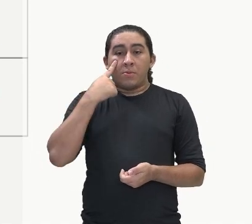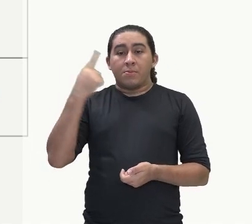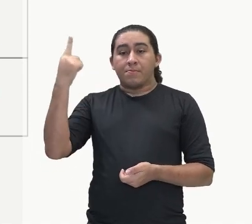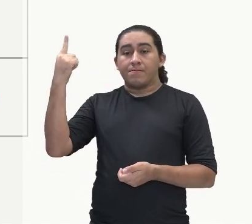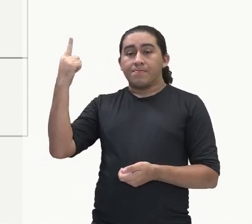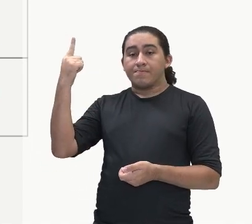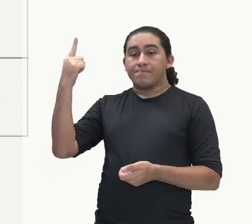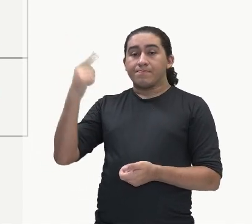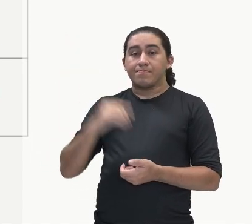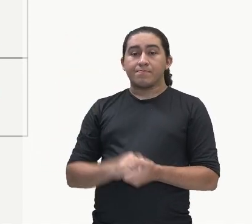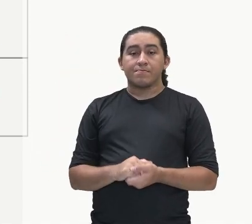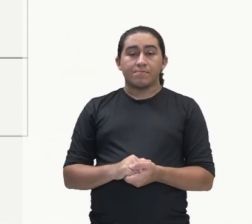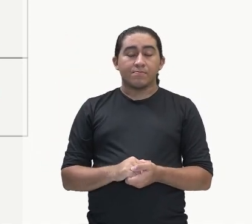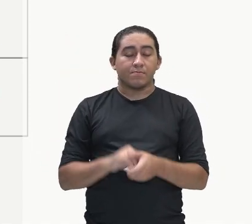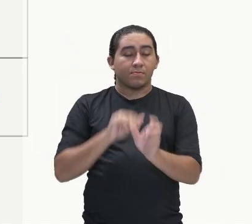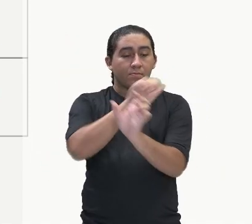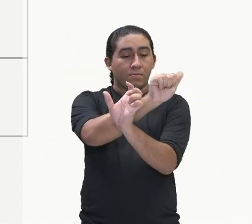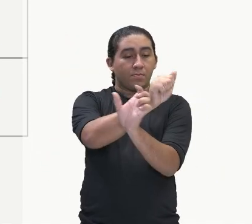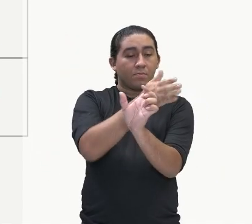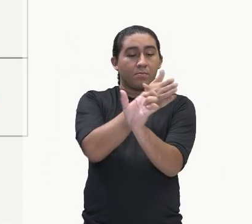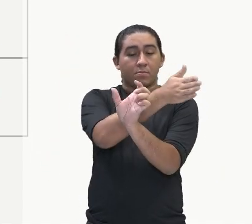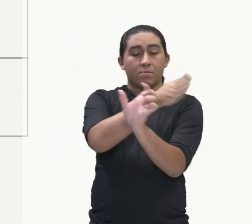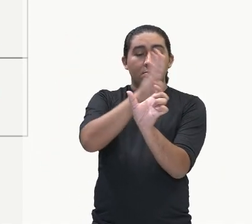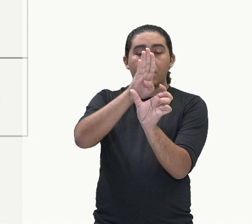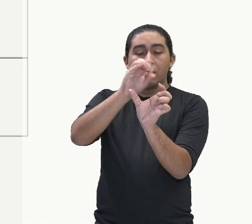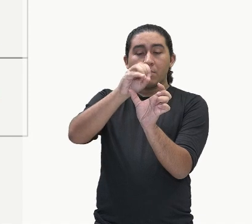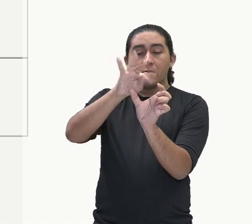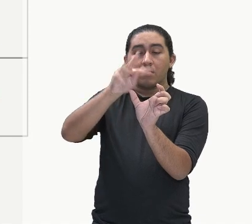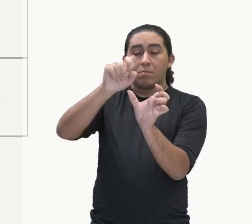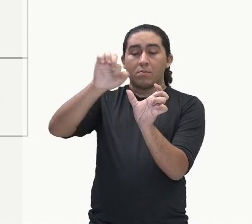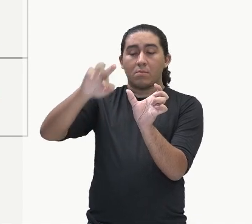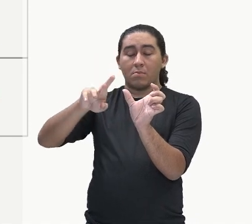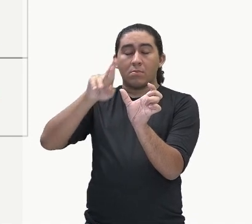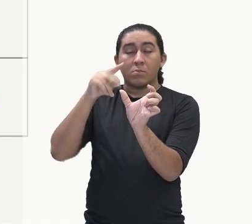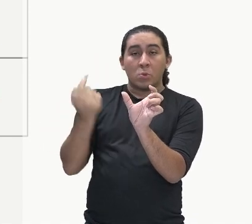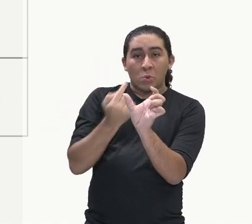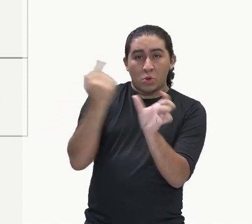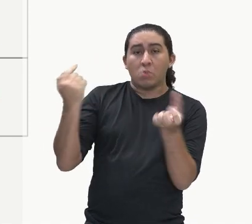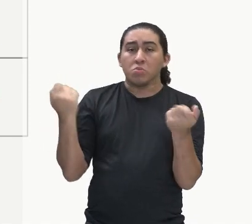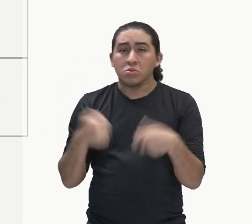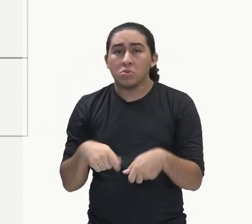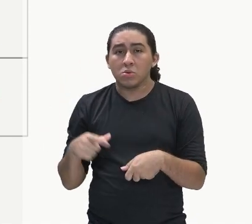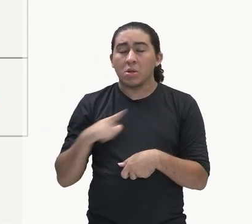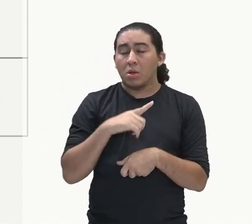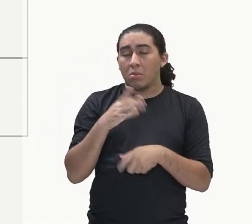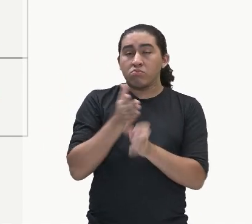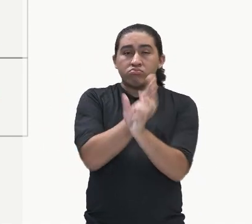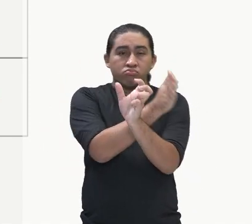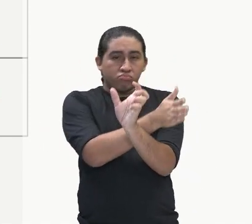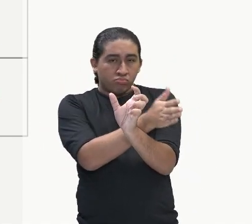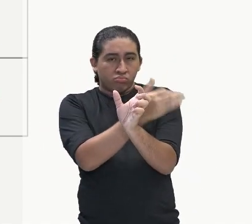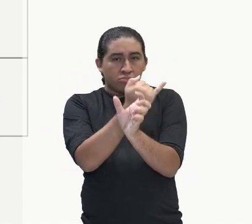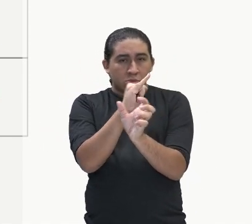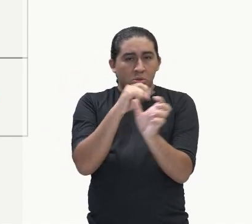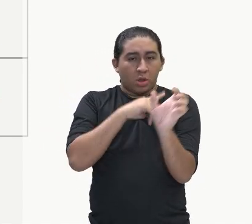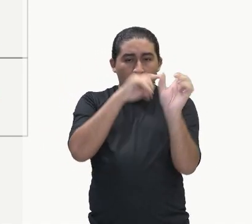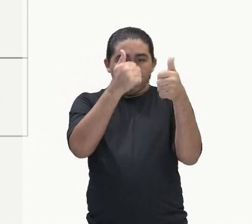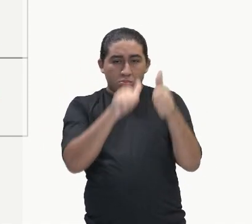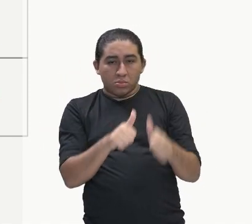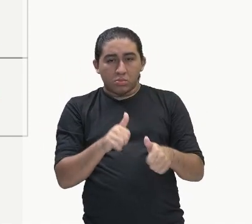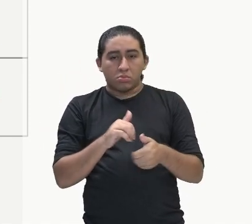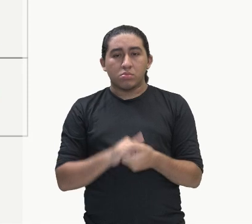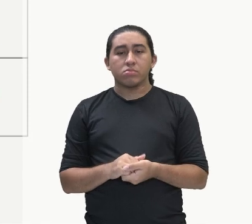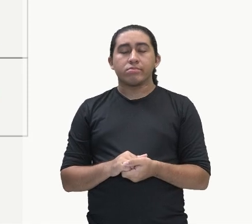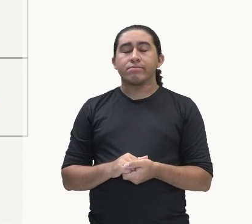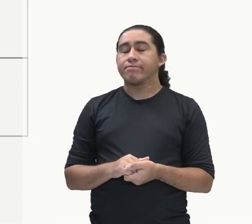a, existe essa palavra botoar sozinha? Ou se tirar o sufixo, fica abote?